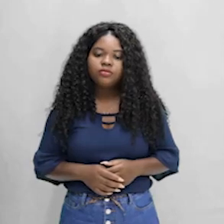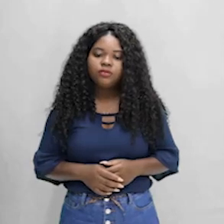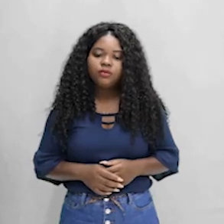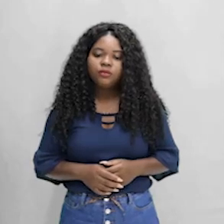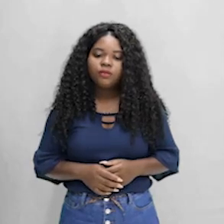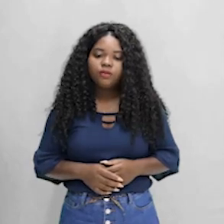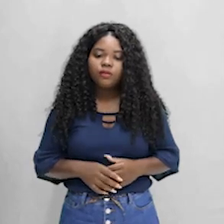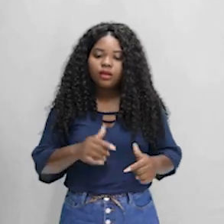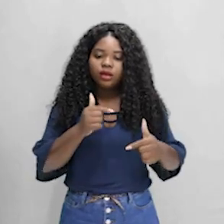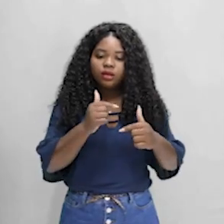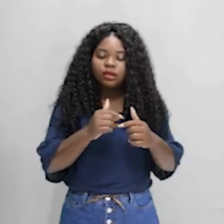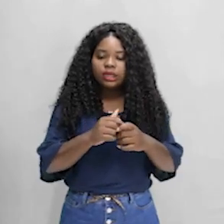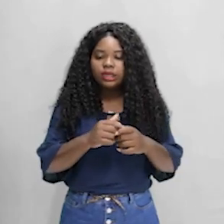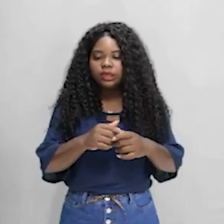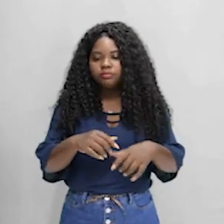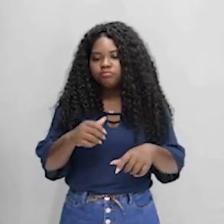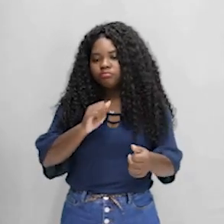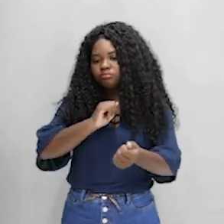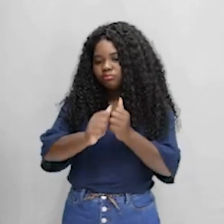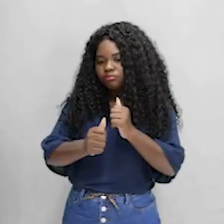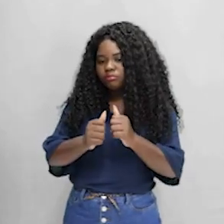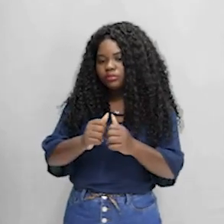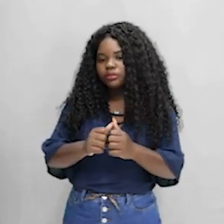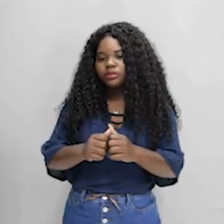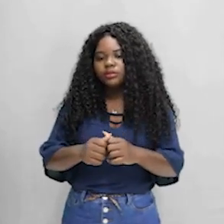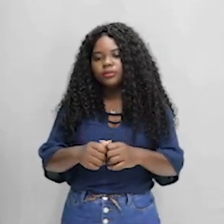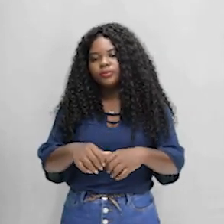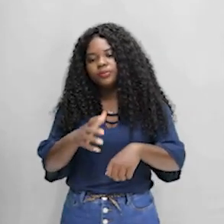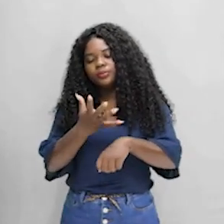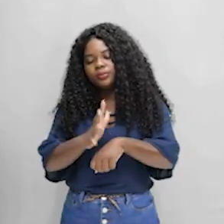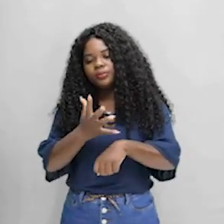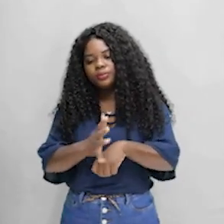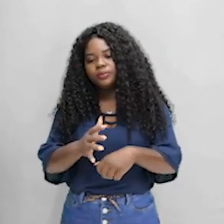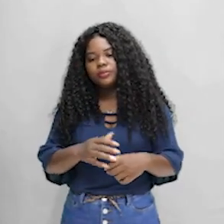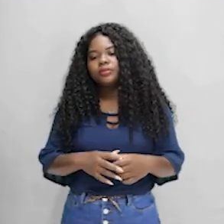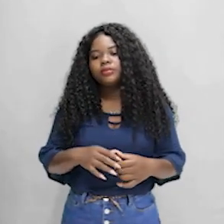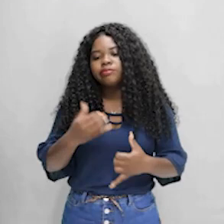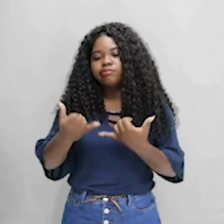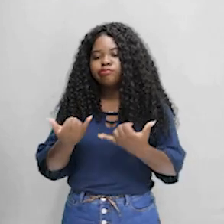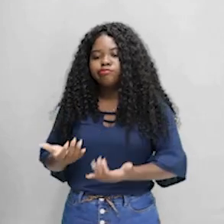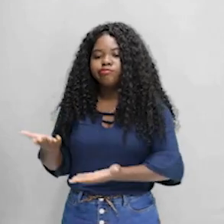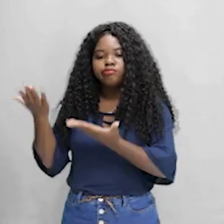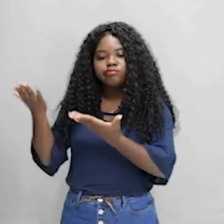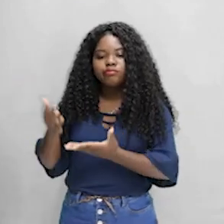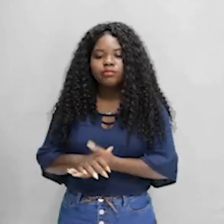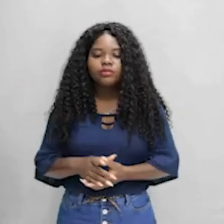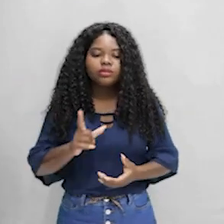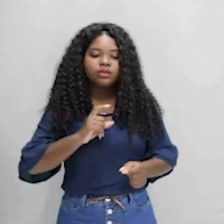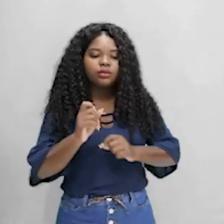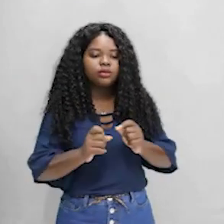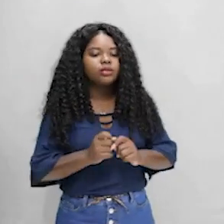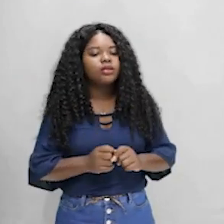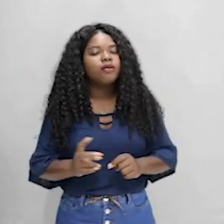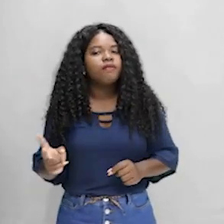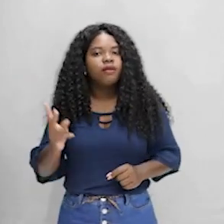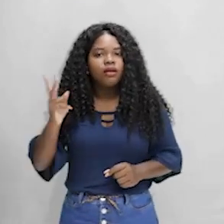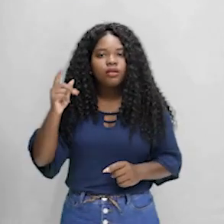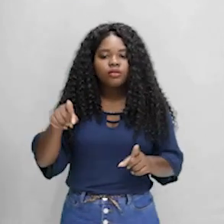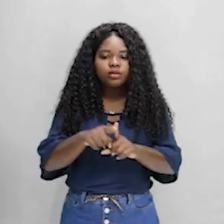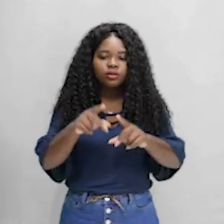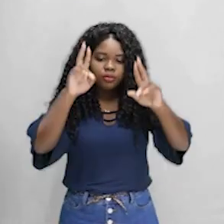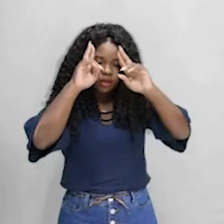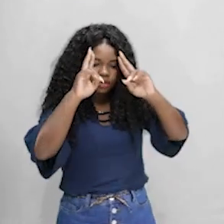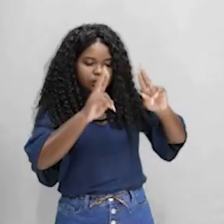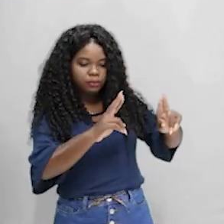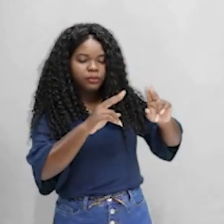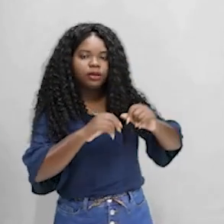luta ensina muito mais do que a própria técnica da luta ali. Ensina valores, ensina a questão de